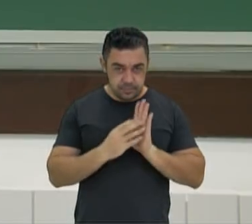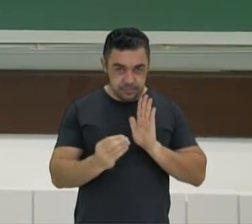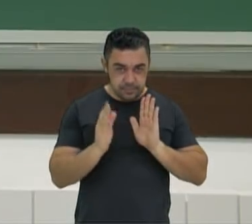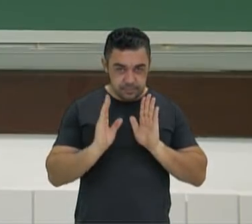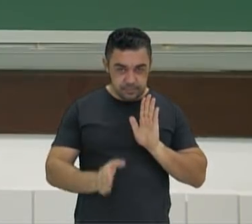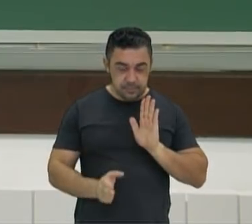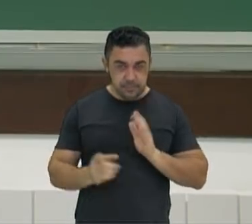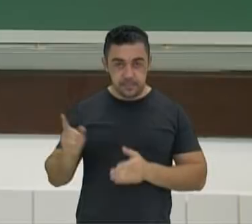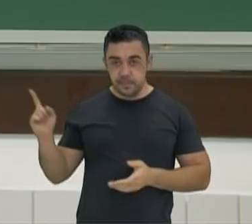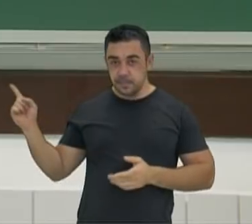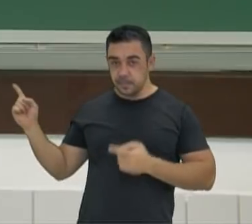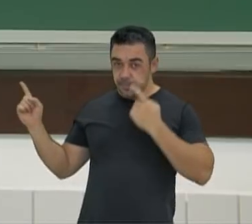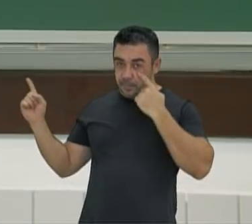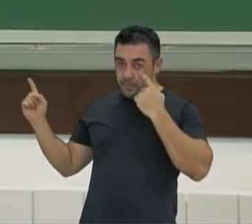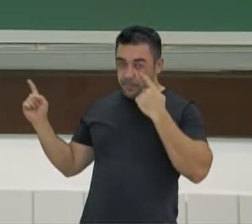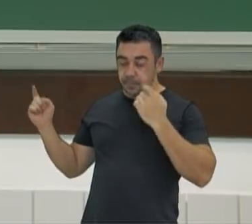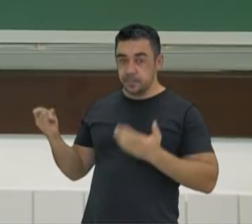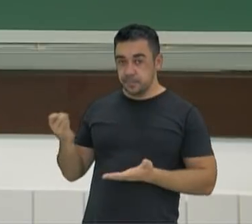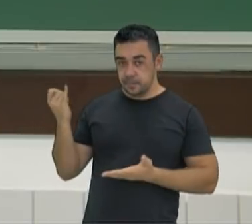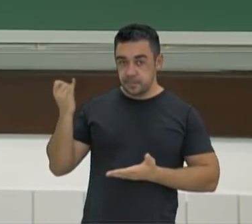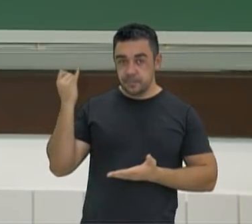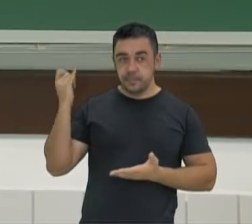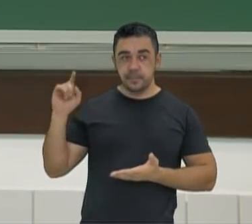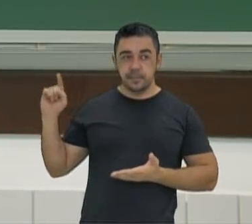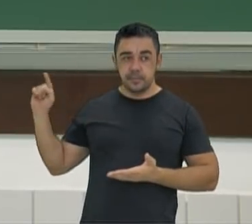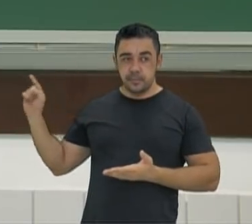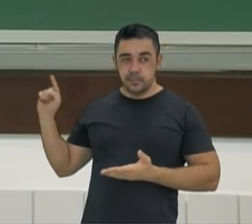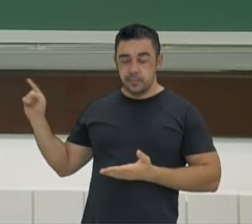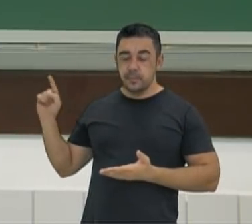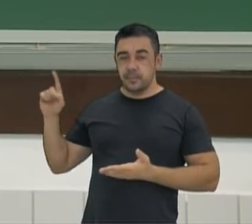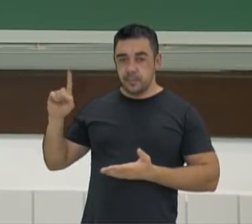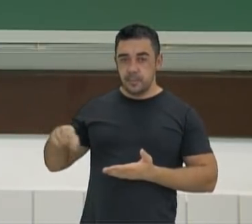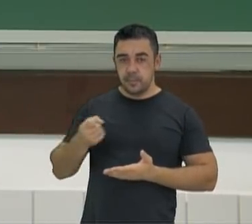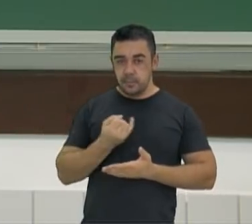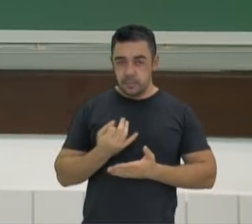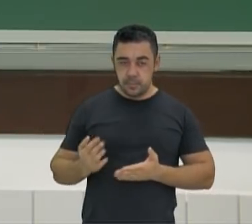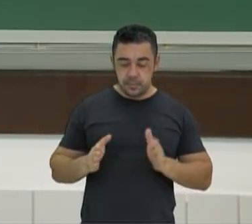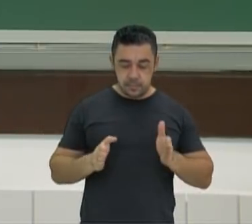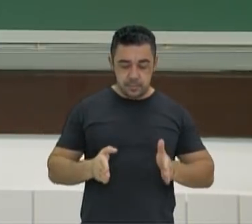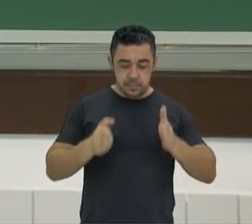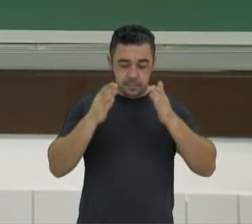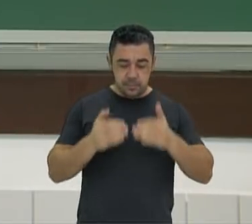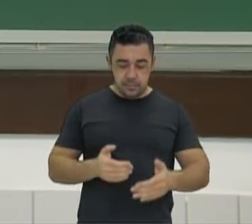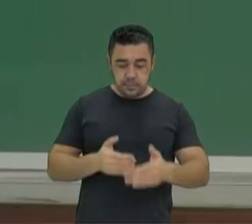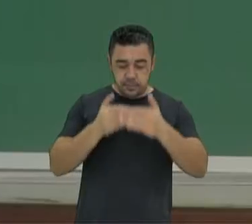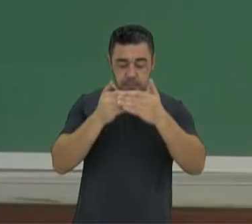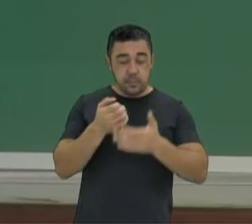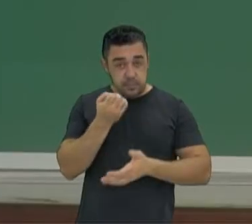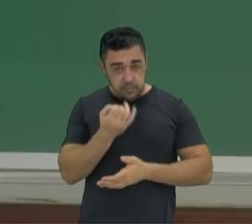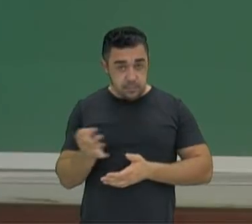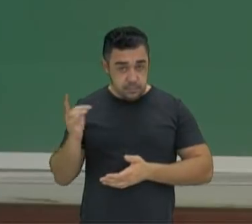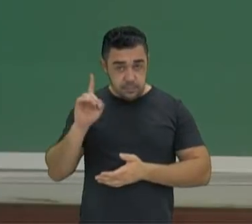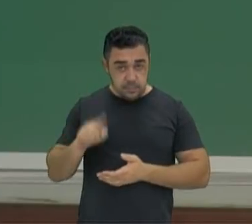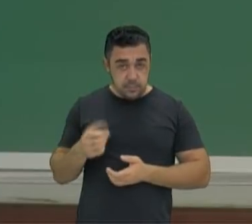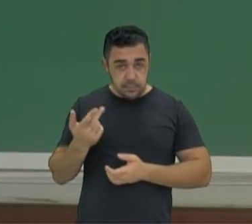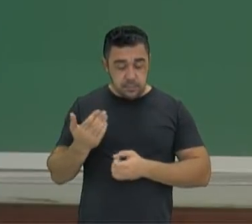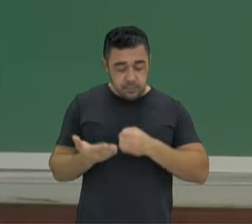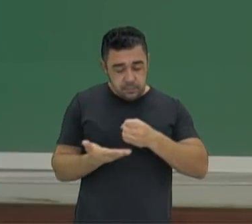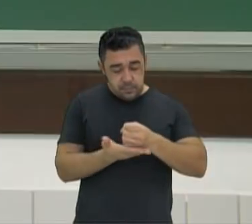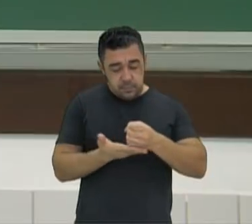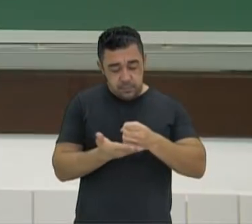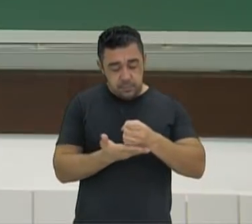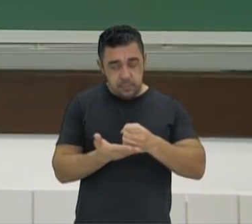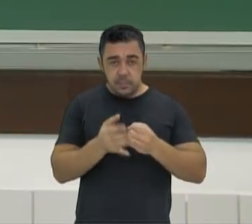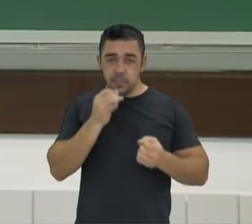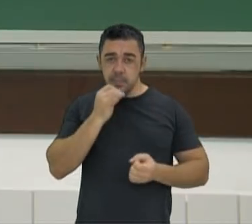Copiaram? Olha aqui o que tem de importante nessa observação, que as faces laterais, o número de faces laterais é igual ao número de lados da